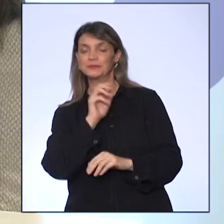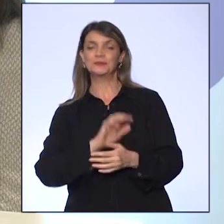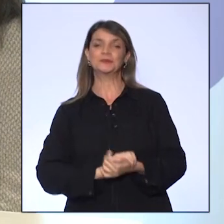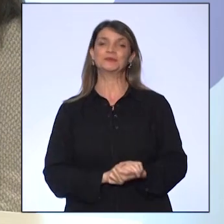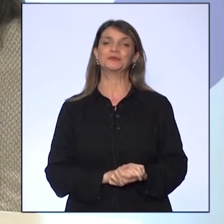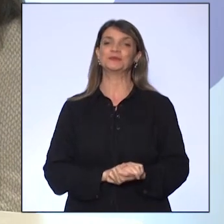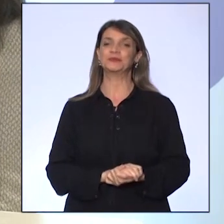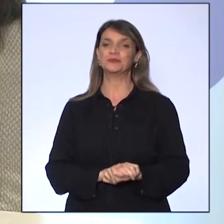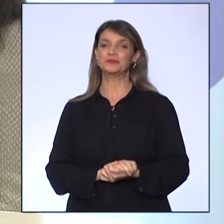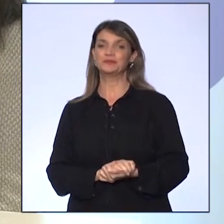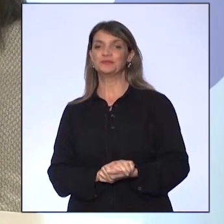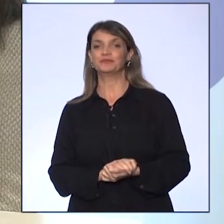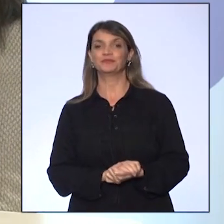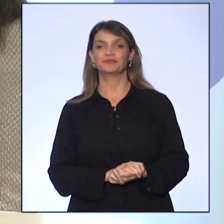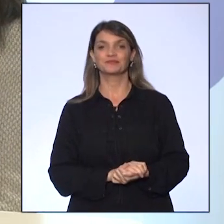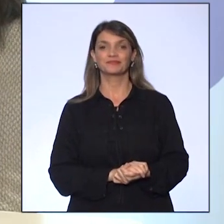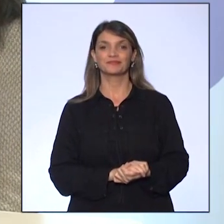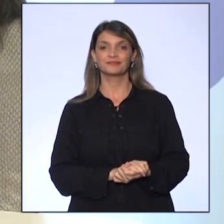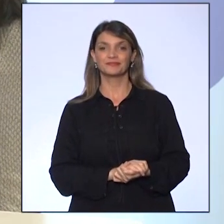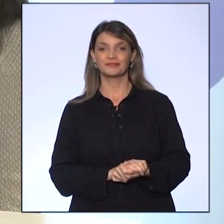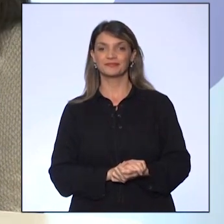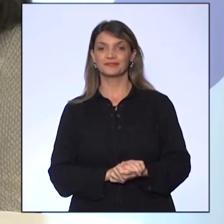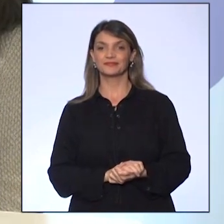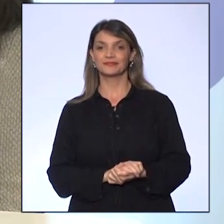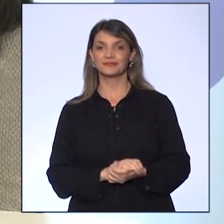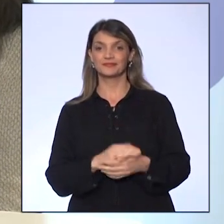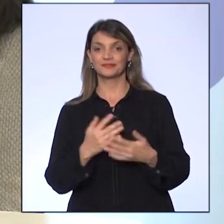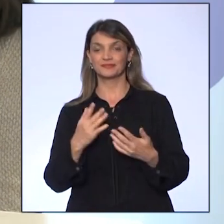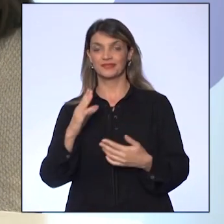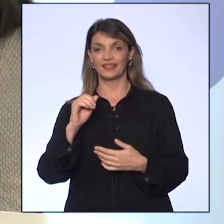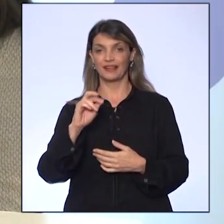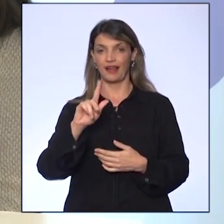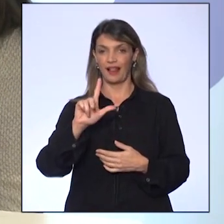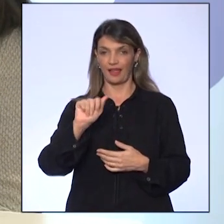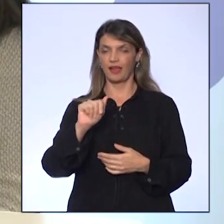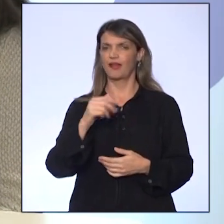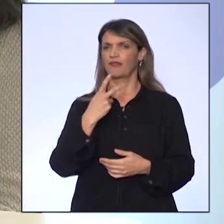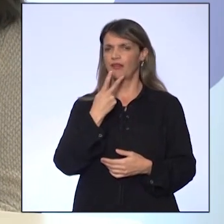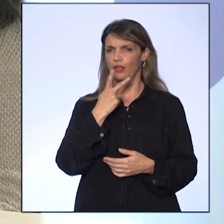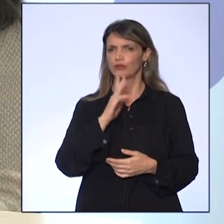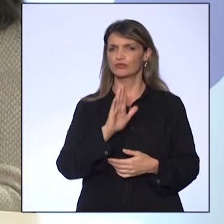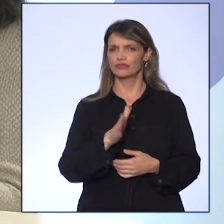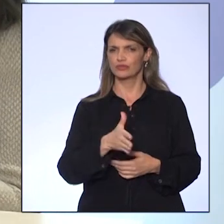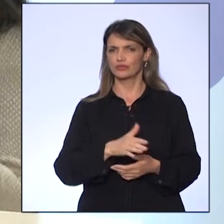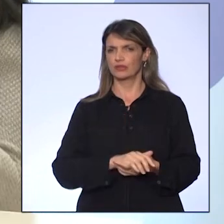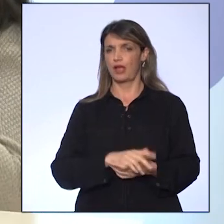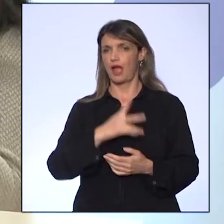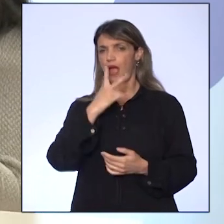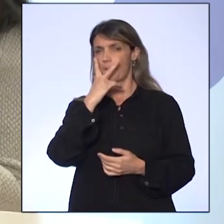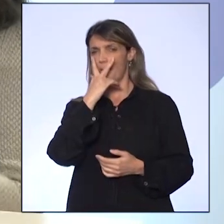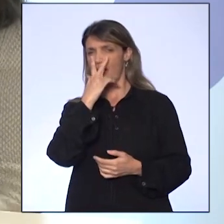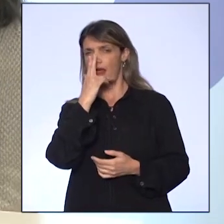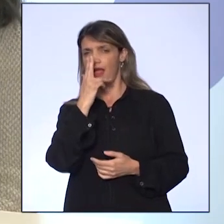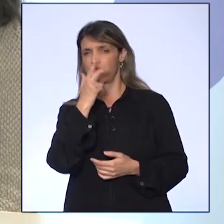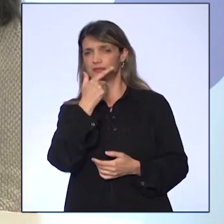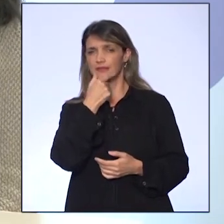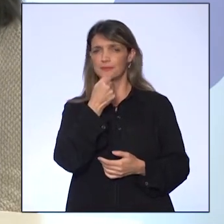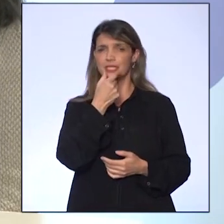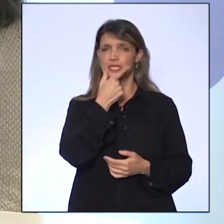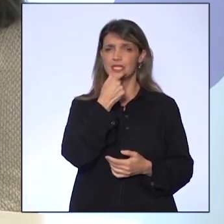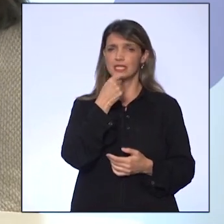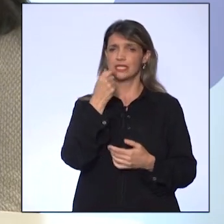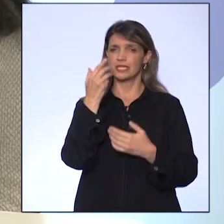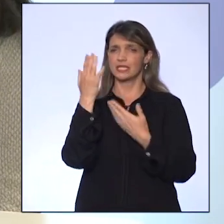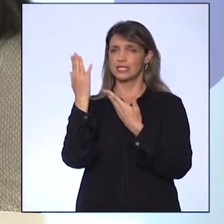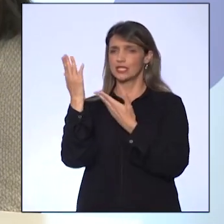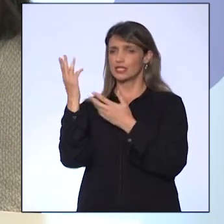tá? Então, porque a Carla já havia mencionado, né, que parece que é um boy na imagem, quando você perguntou.